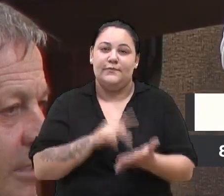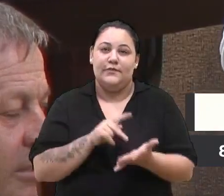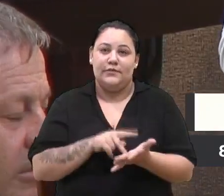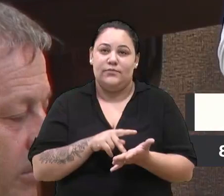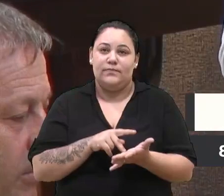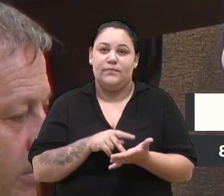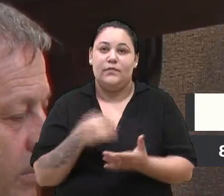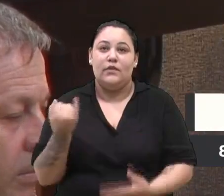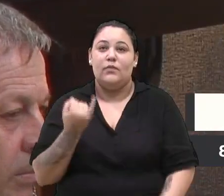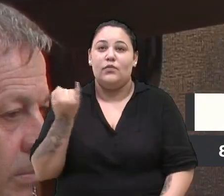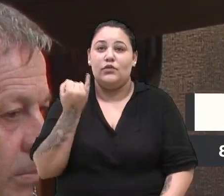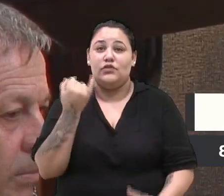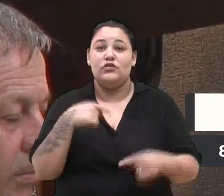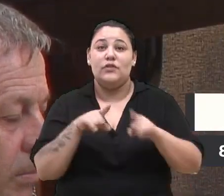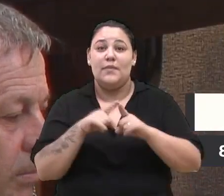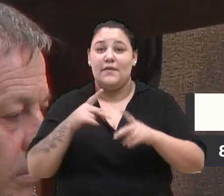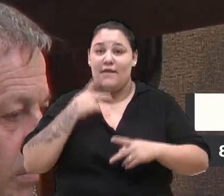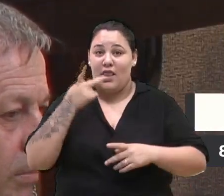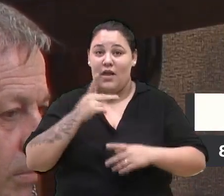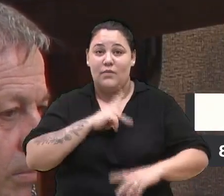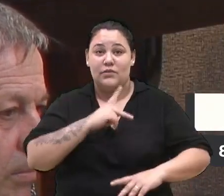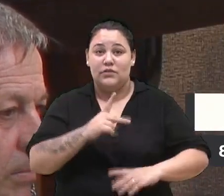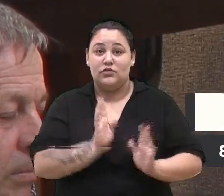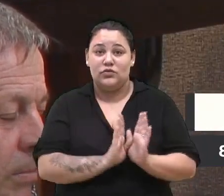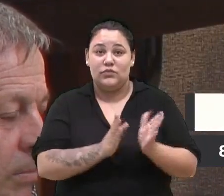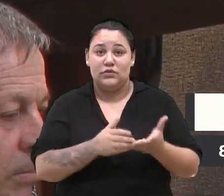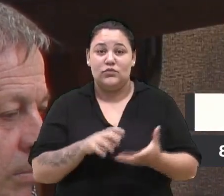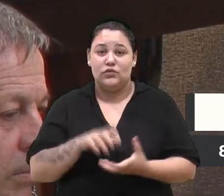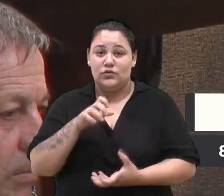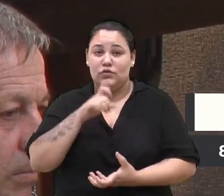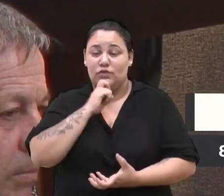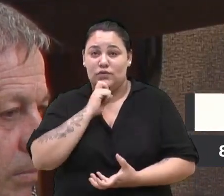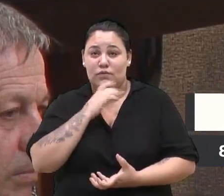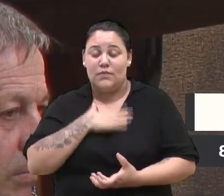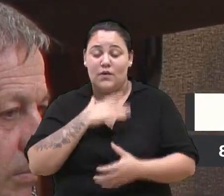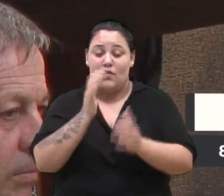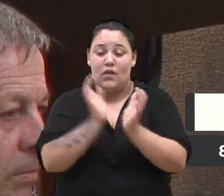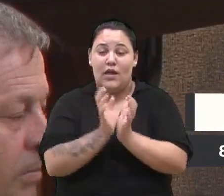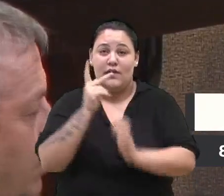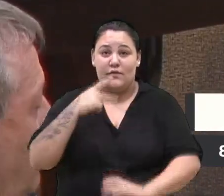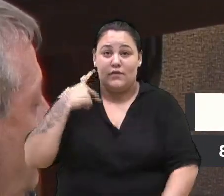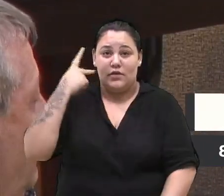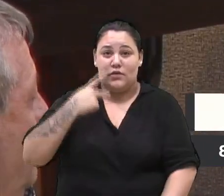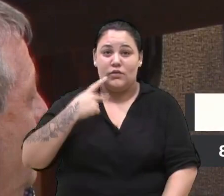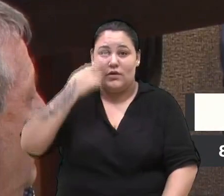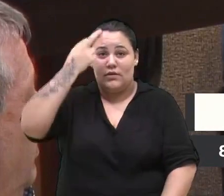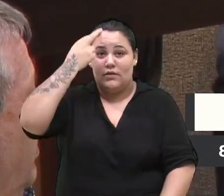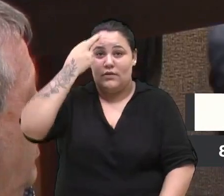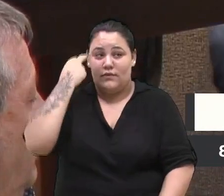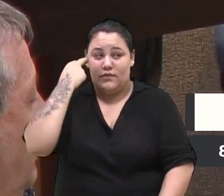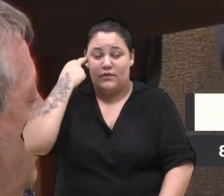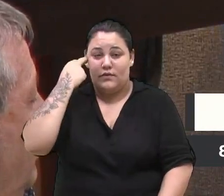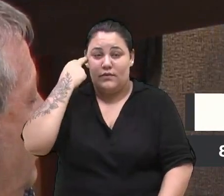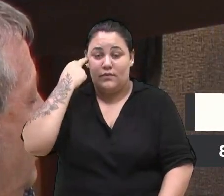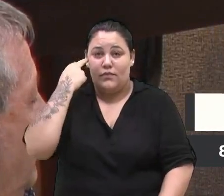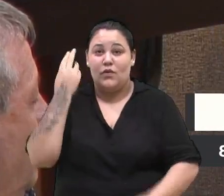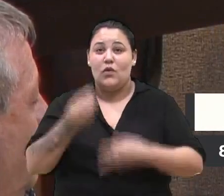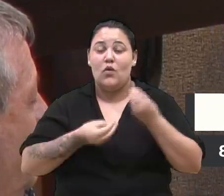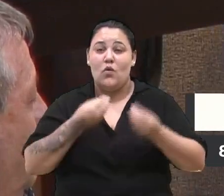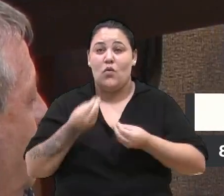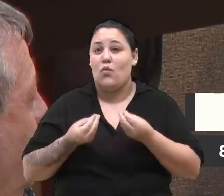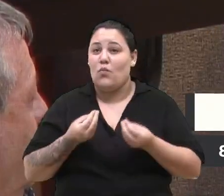ao presidente da Comissão do Idoso, meu colega vereador Rafael Bueno, o quanto eu faço